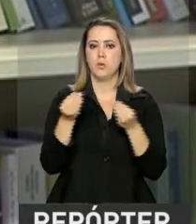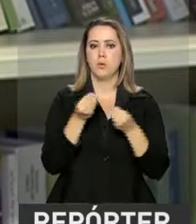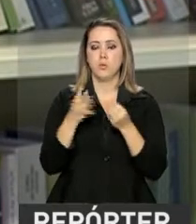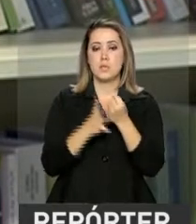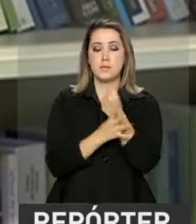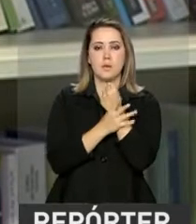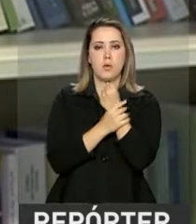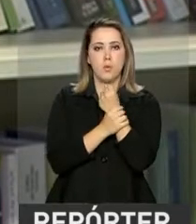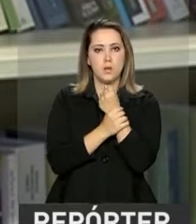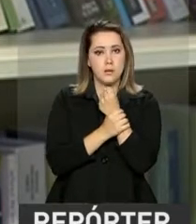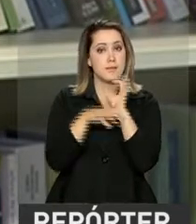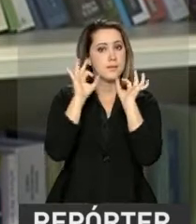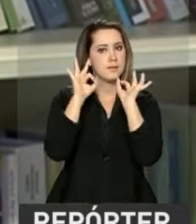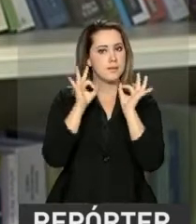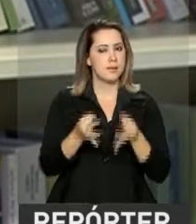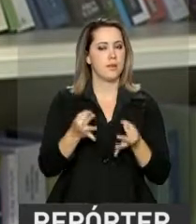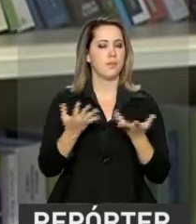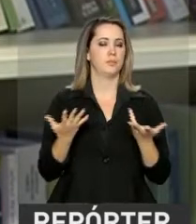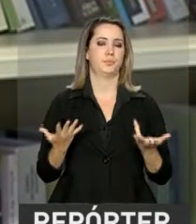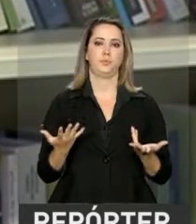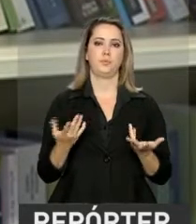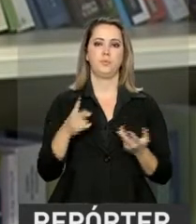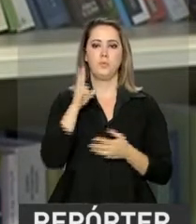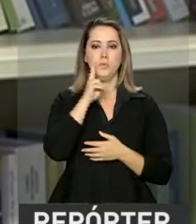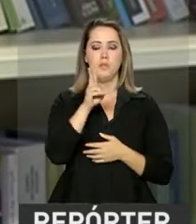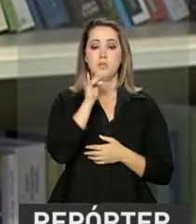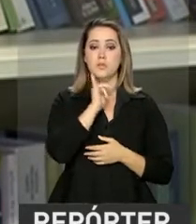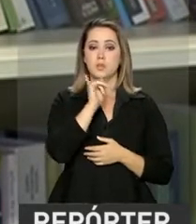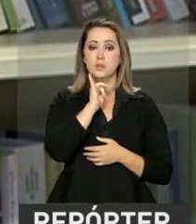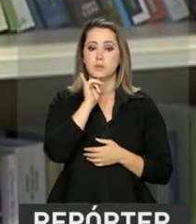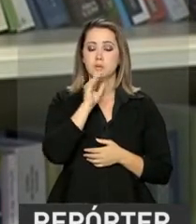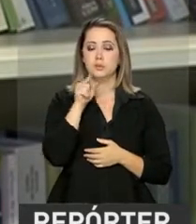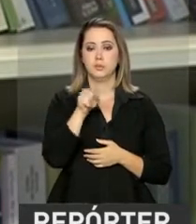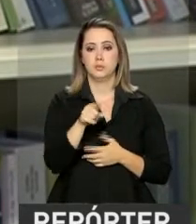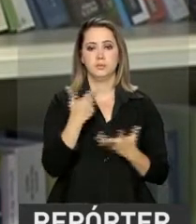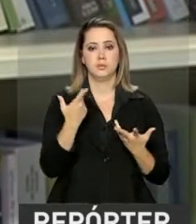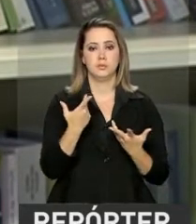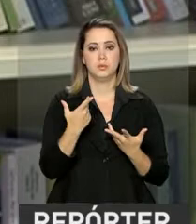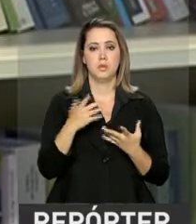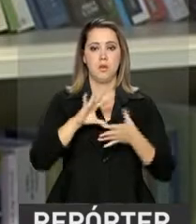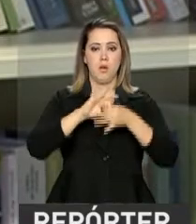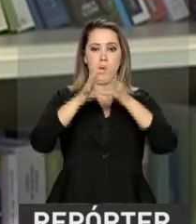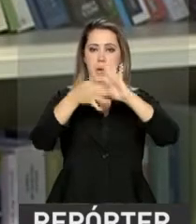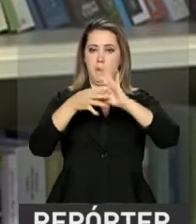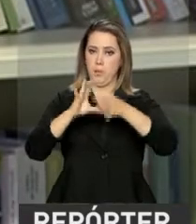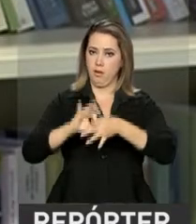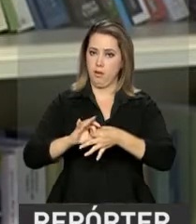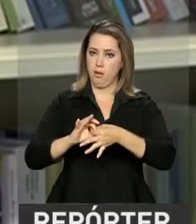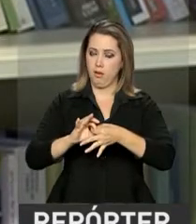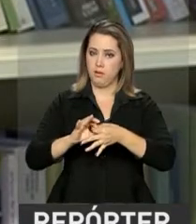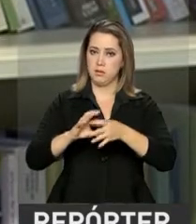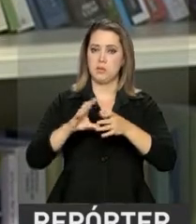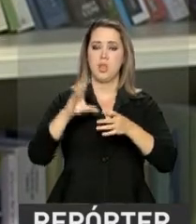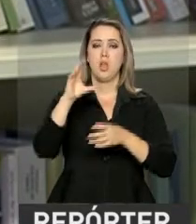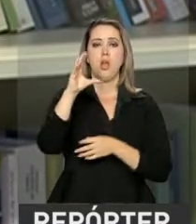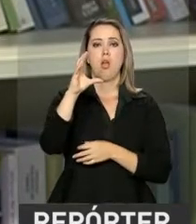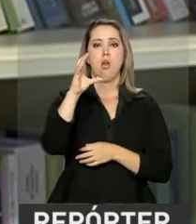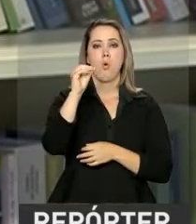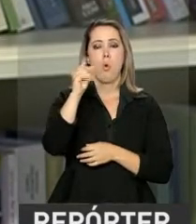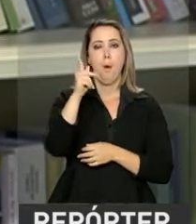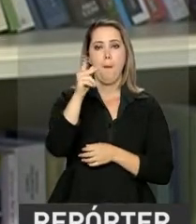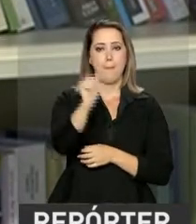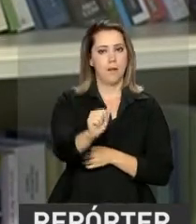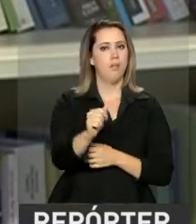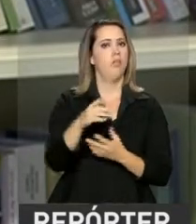segurança muito apropriada veja por exemplo que do caso das olimpíadas no caso da copa do mundo o brasil toma